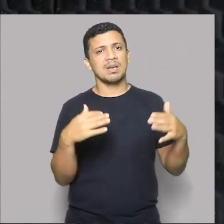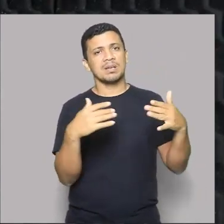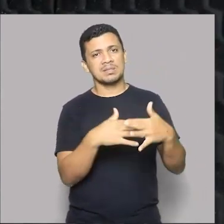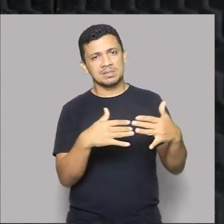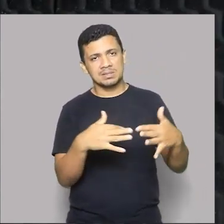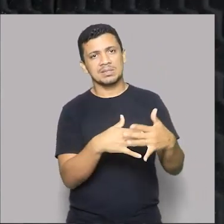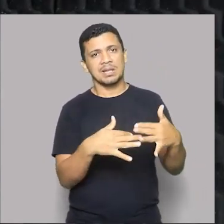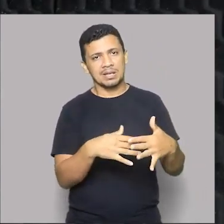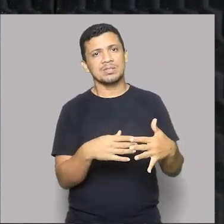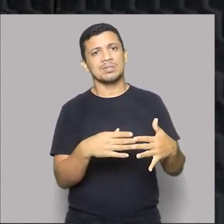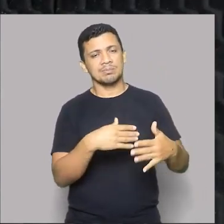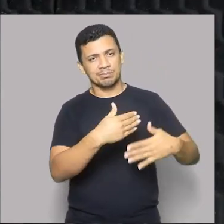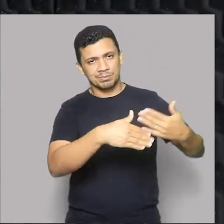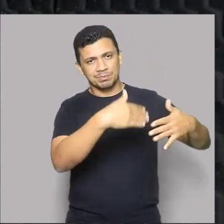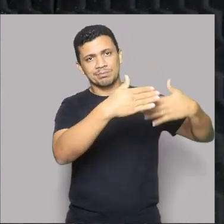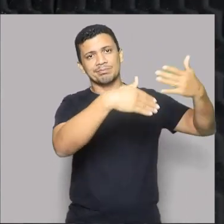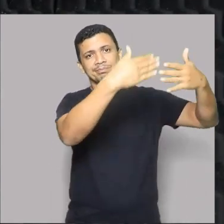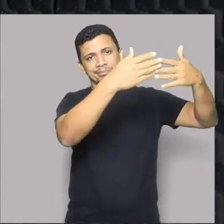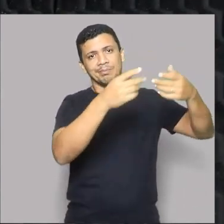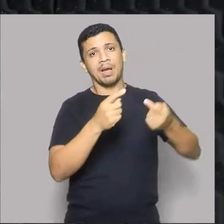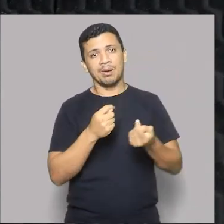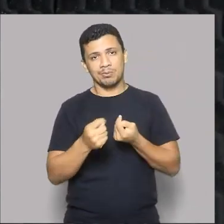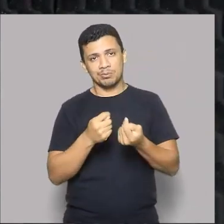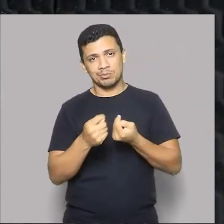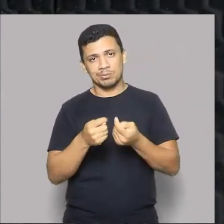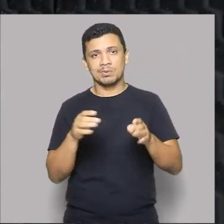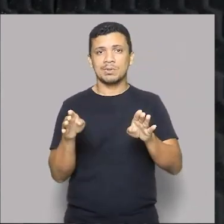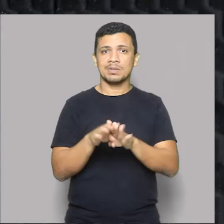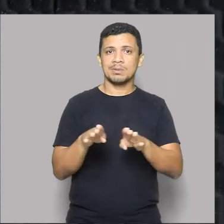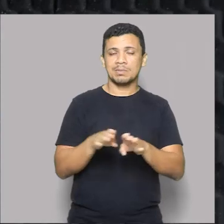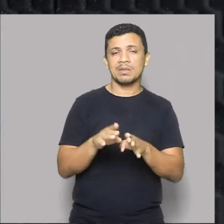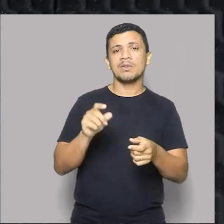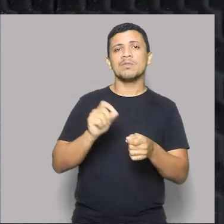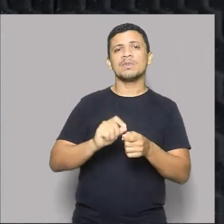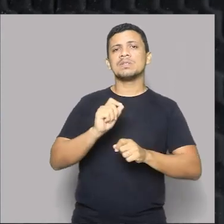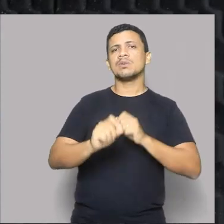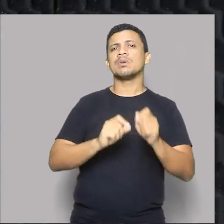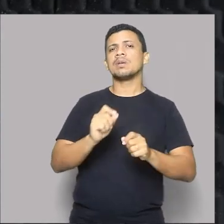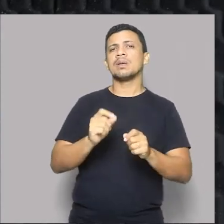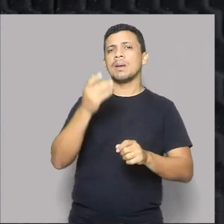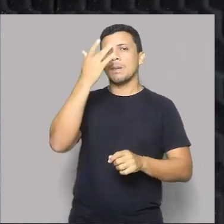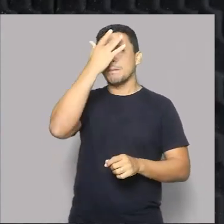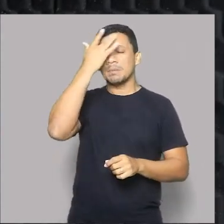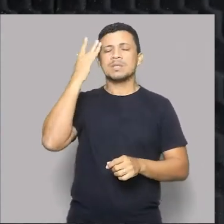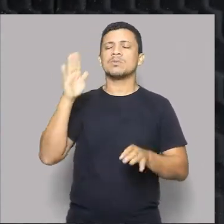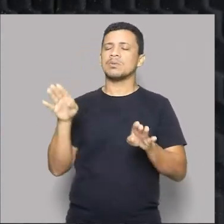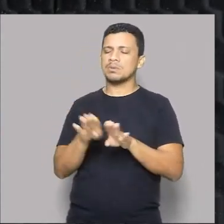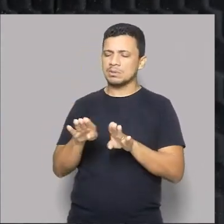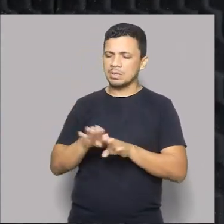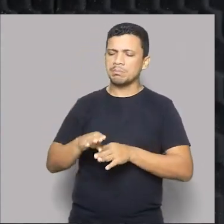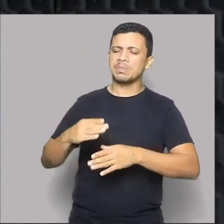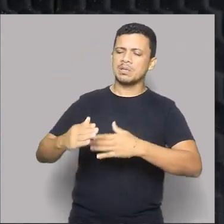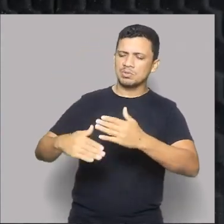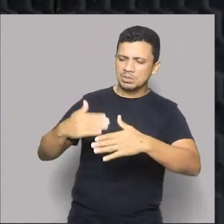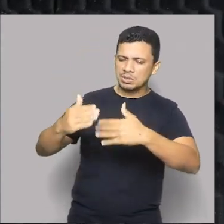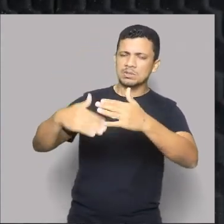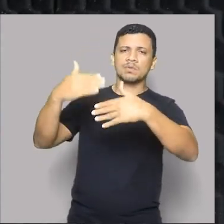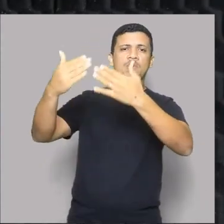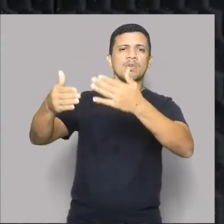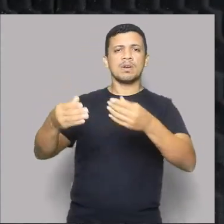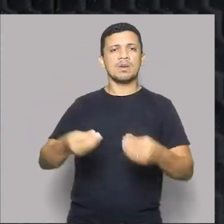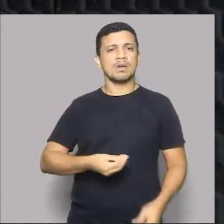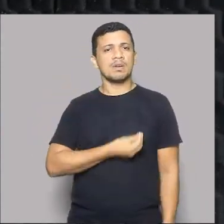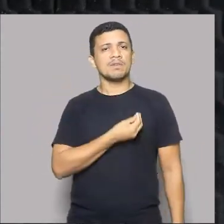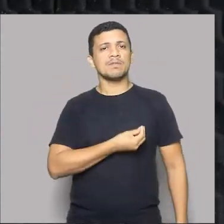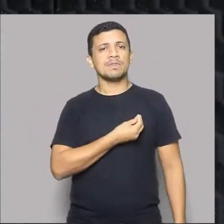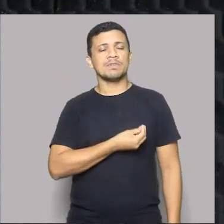desenvolver economicamente e, principalmente, fazer com que as pessoas também se desenvolvam, cresçam e vivam para que